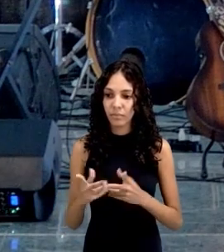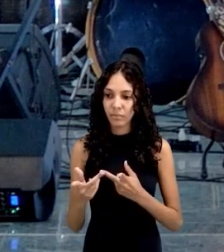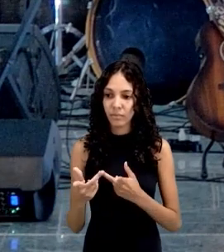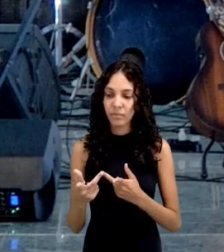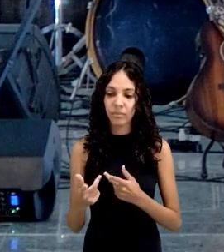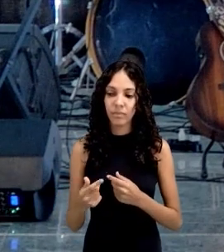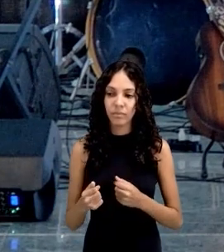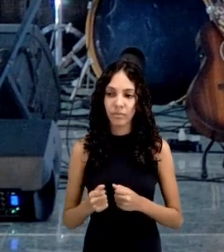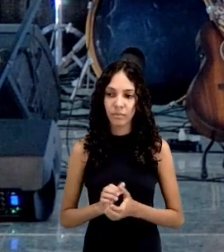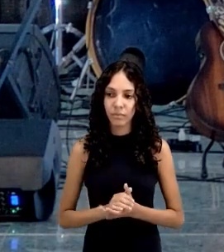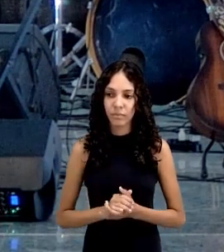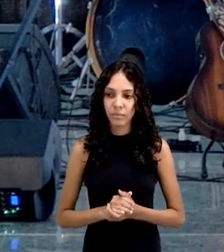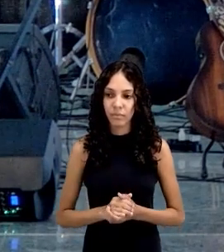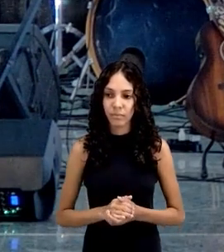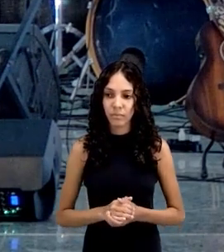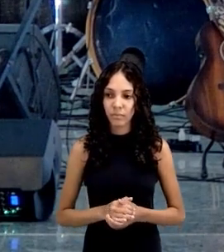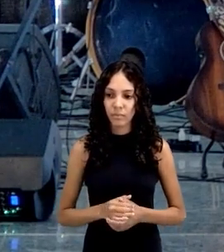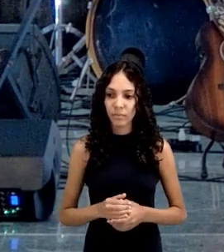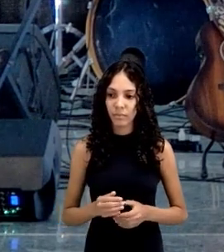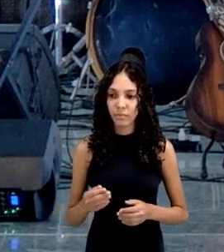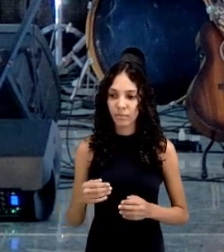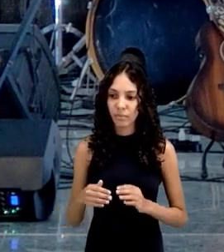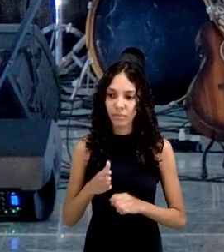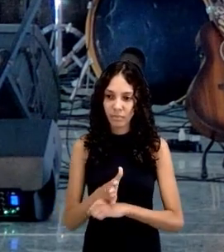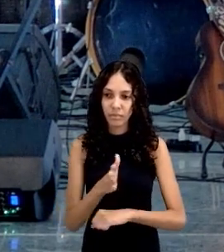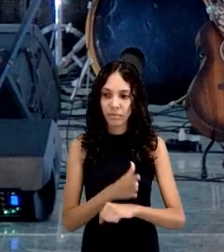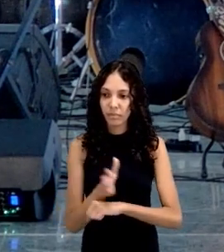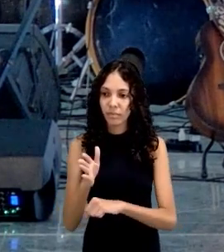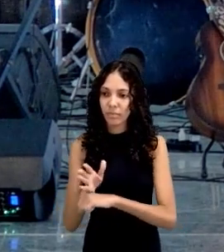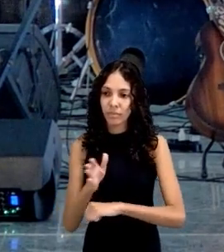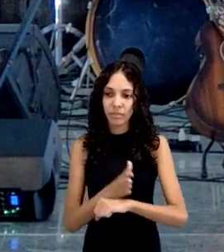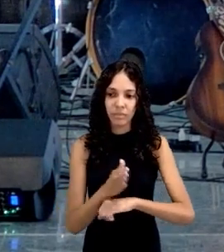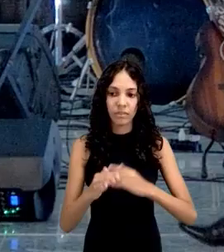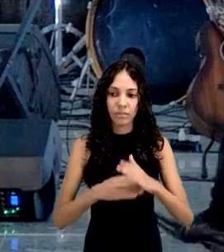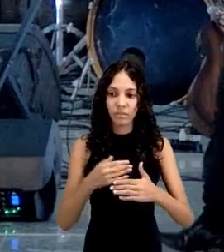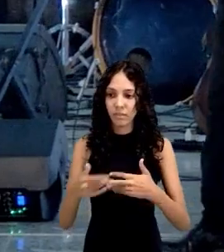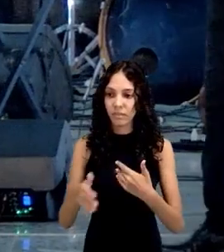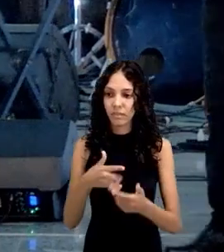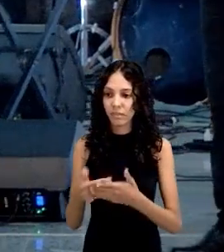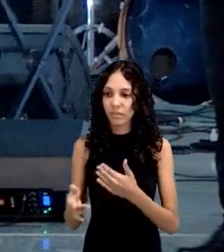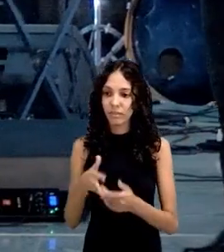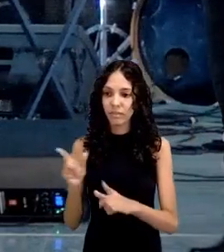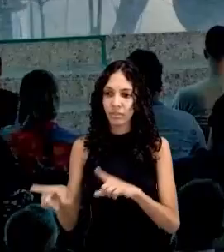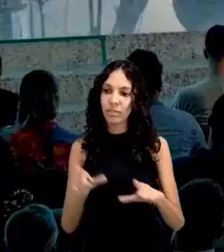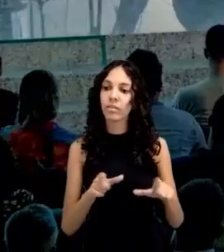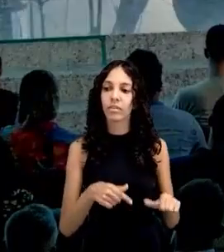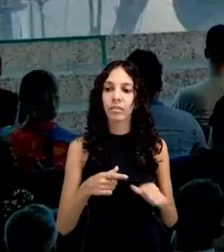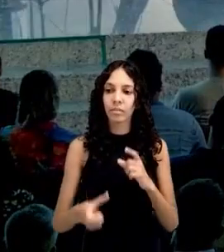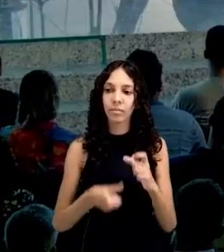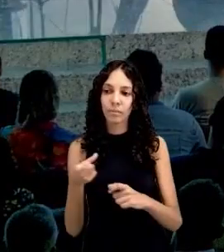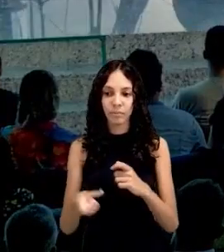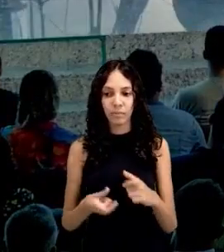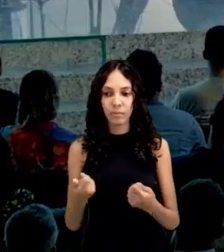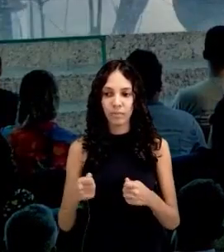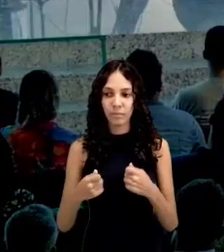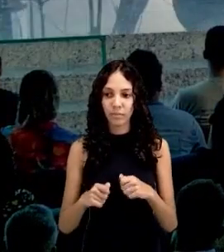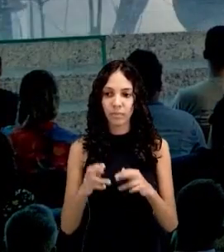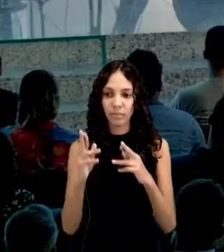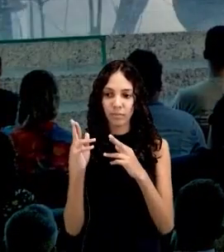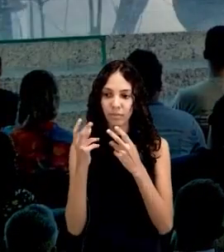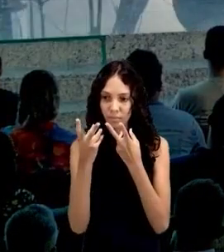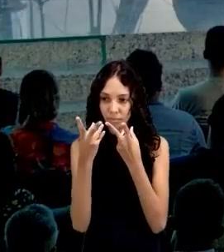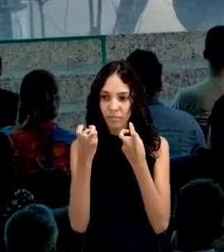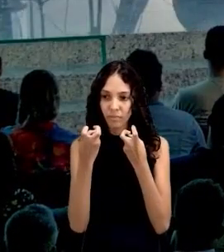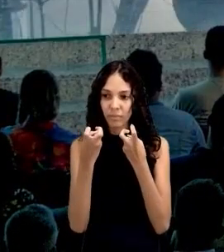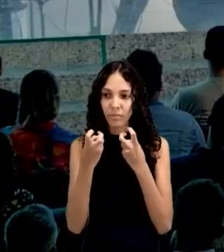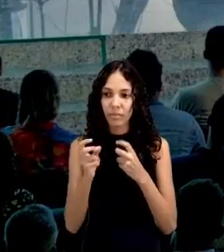assim. O que é triste é ver, muitas vezes, o povo de Deus se acovardar diante das pressões